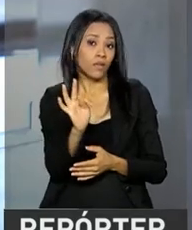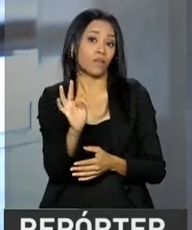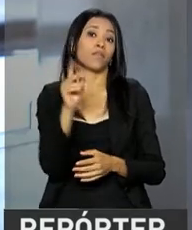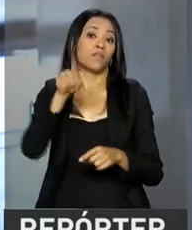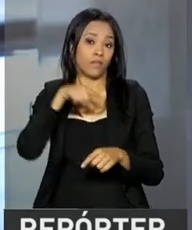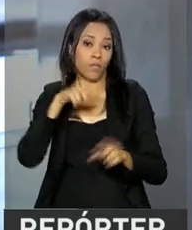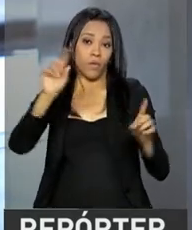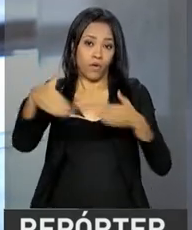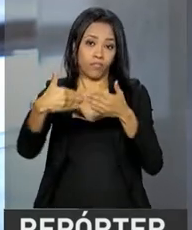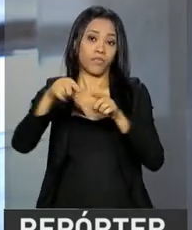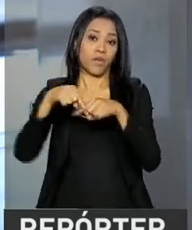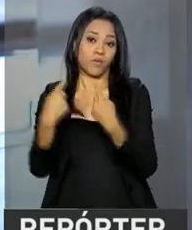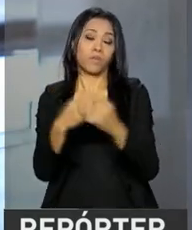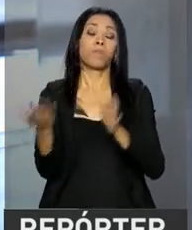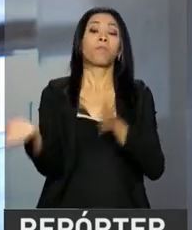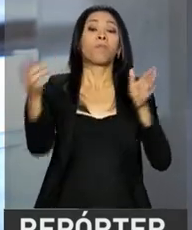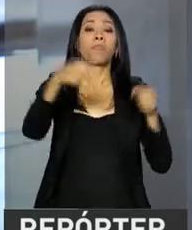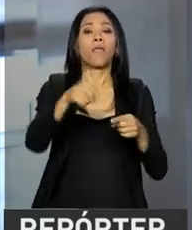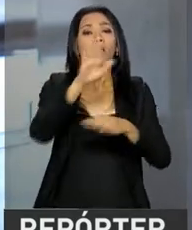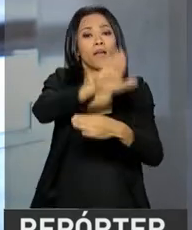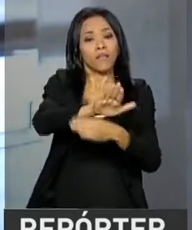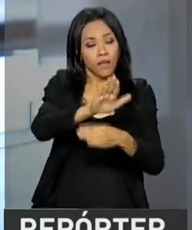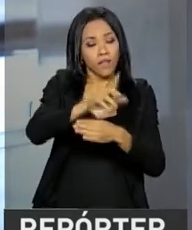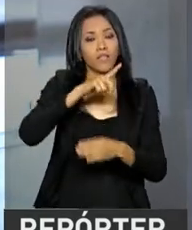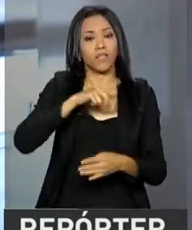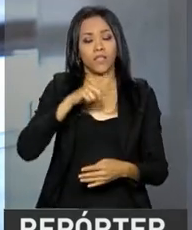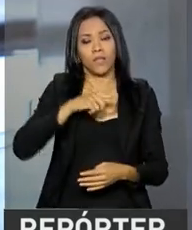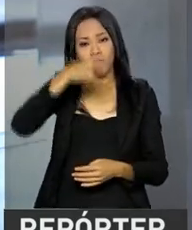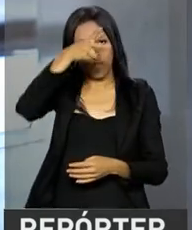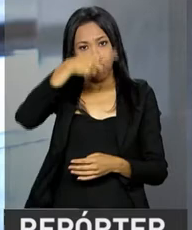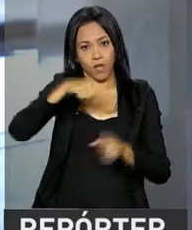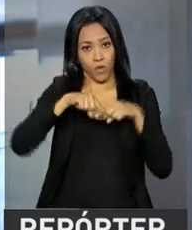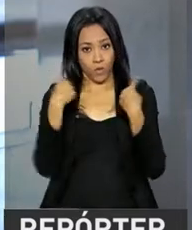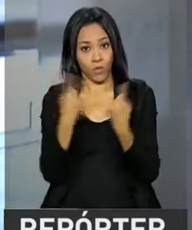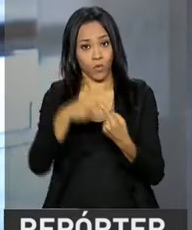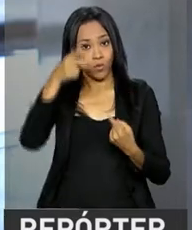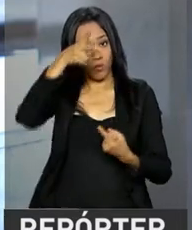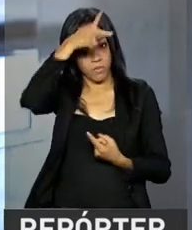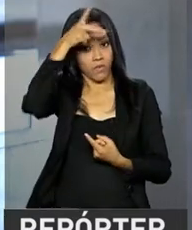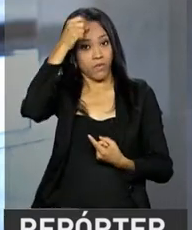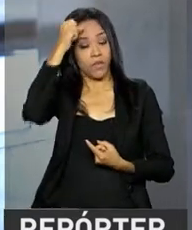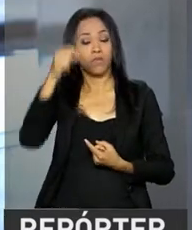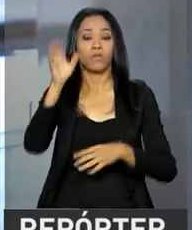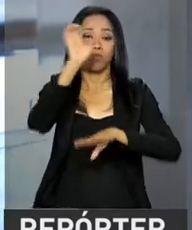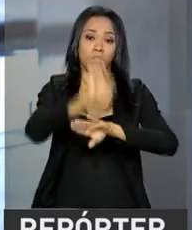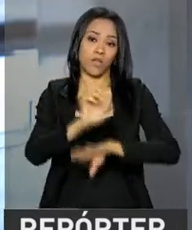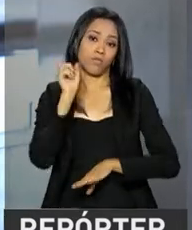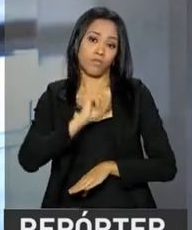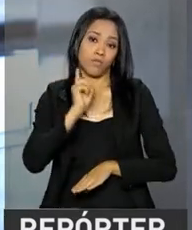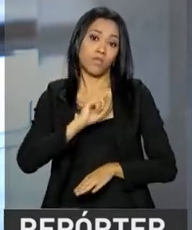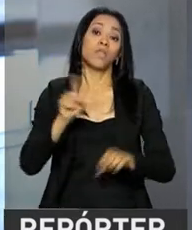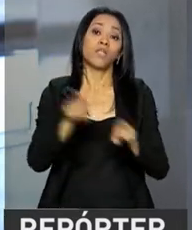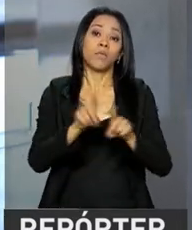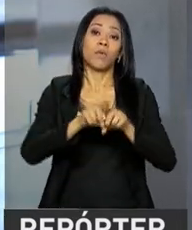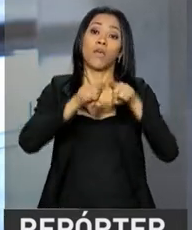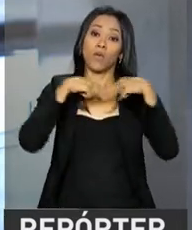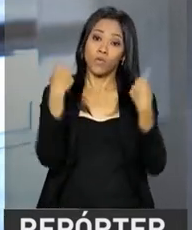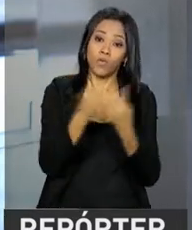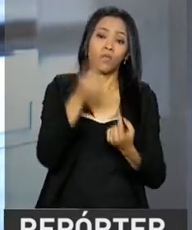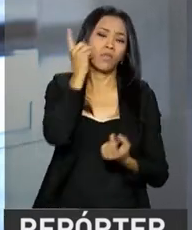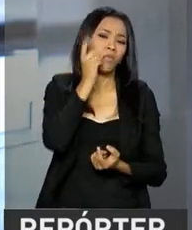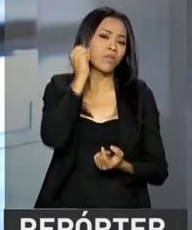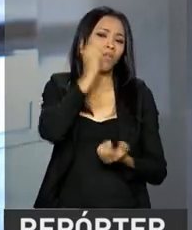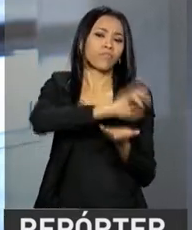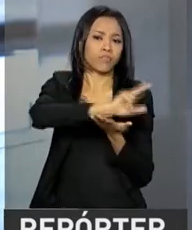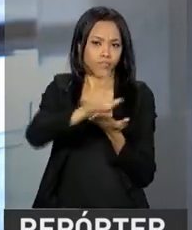tarde michel temer se reúne com prefeitos de minas gerais e também tem reunião com parlamentares o último compromisso do